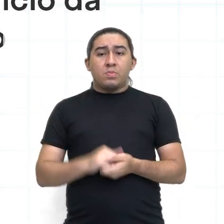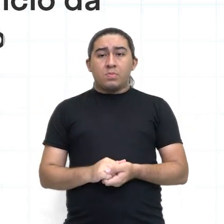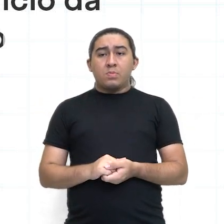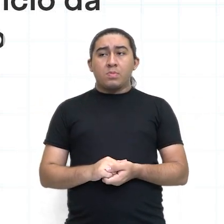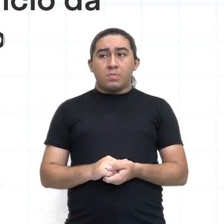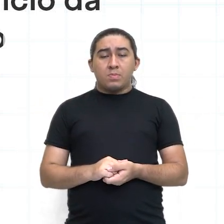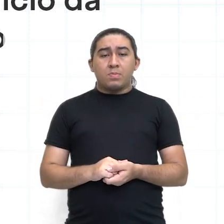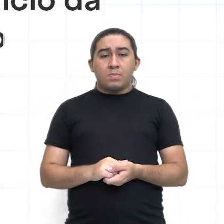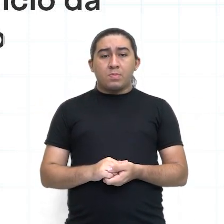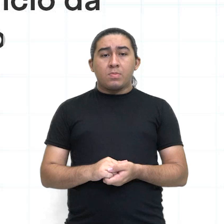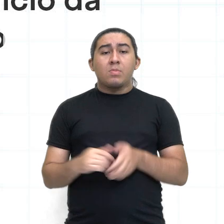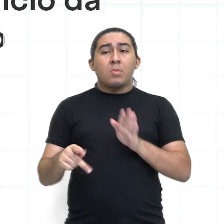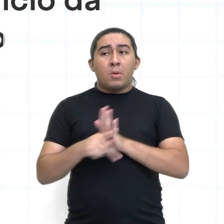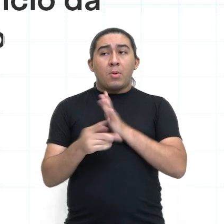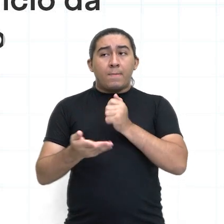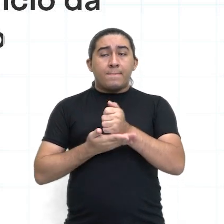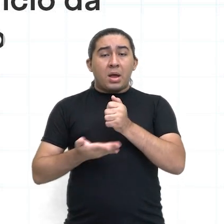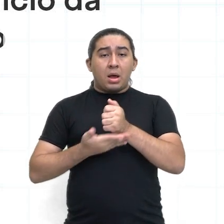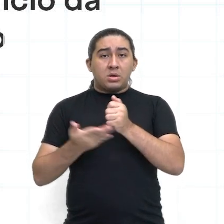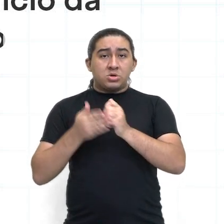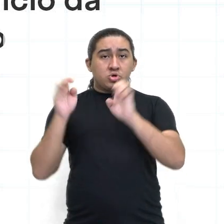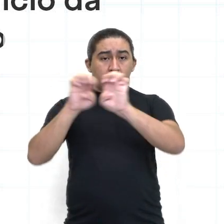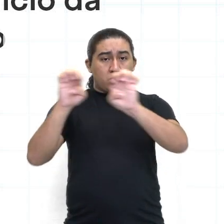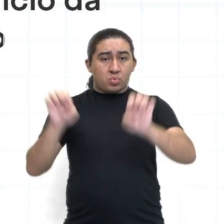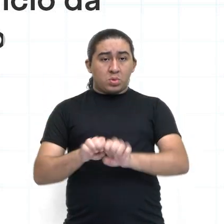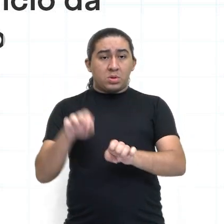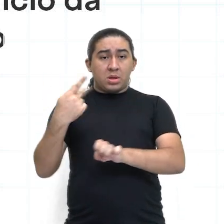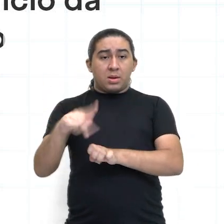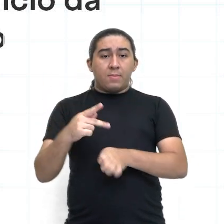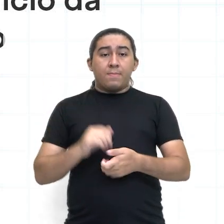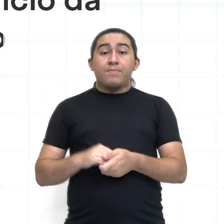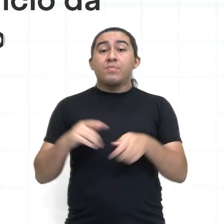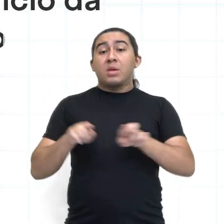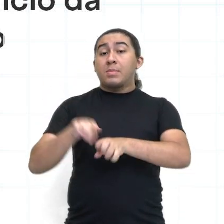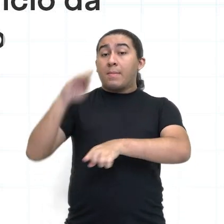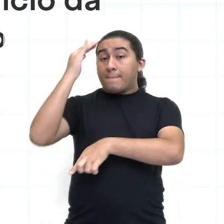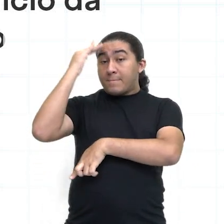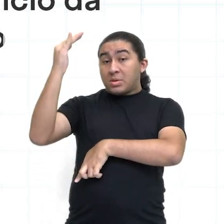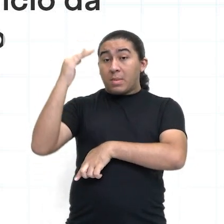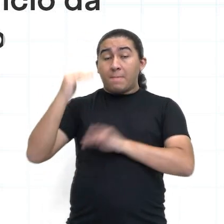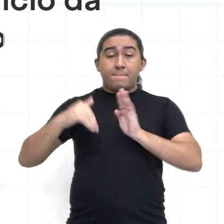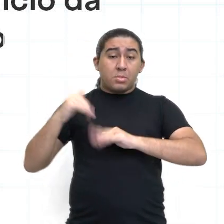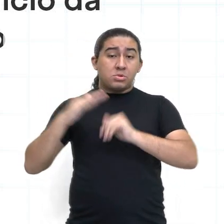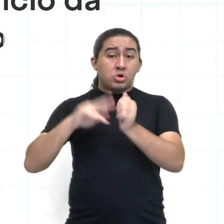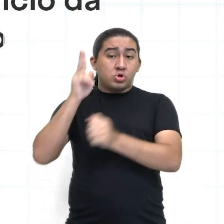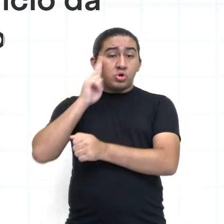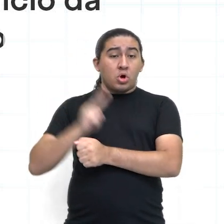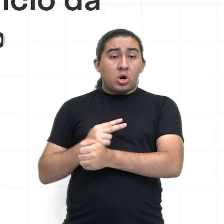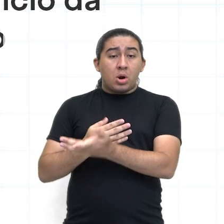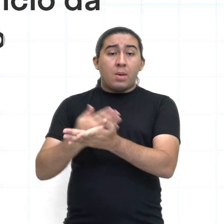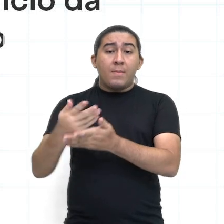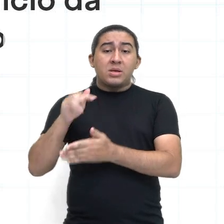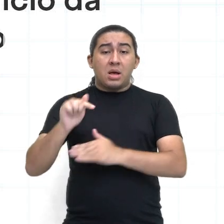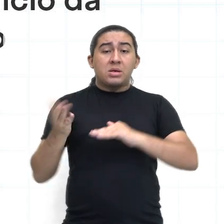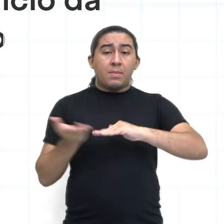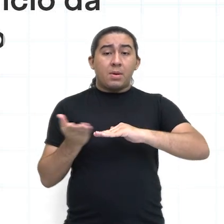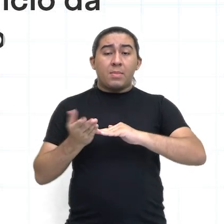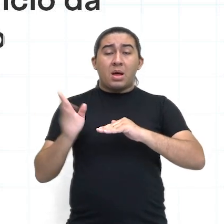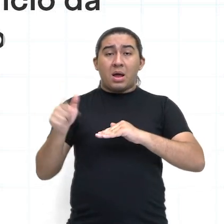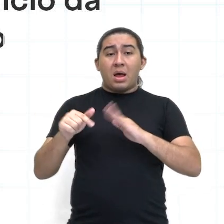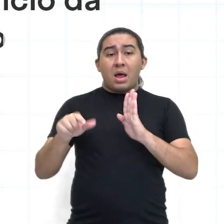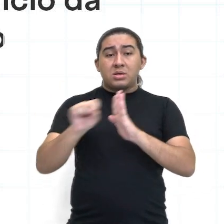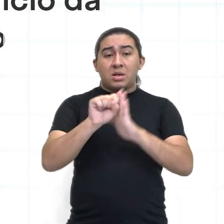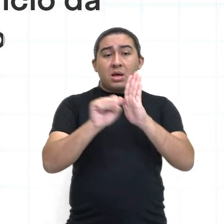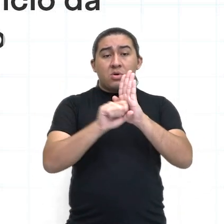pela sua natureza estética. A maioria dos historiadores considera o início da arte contemporânea na segunda metade